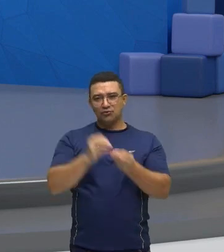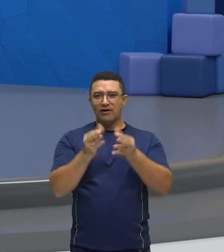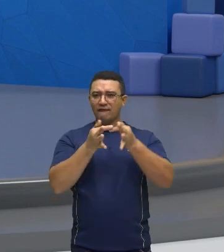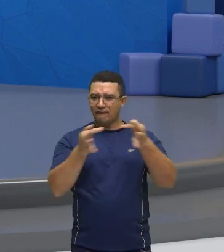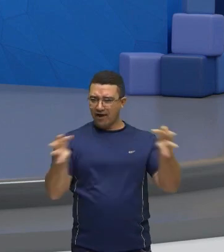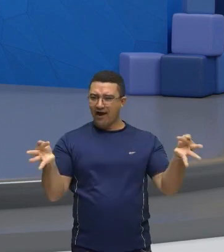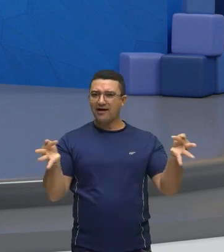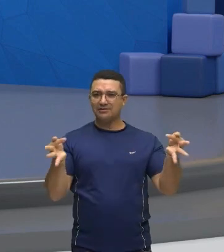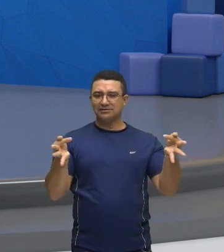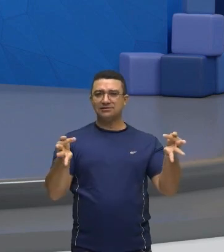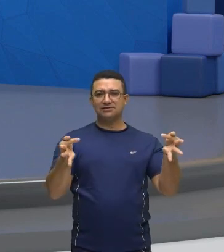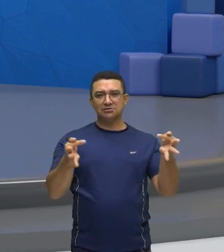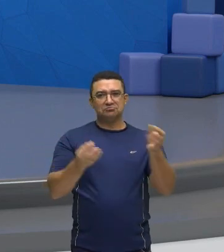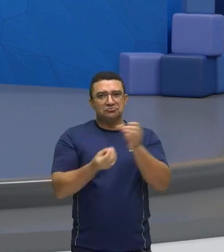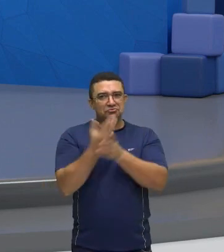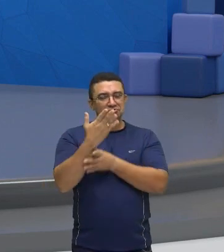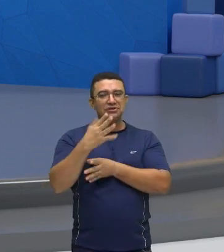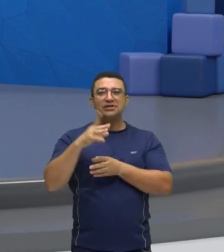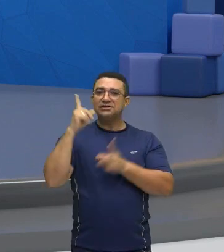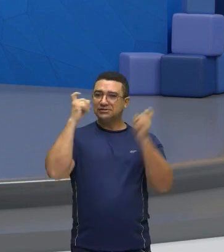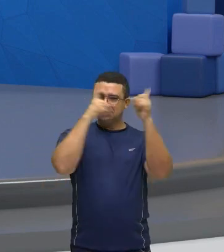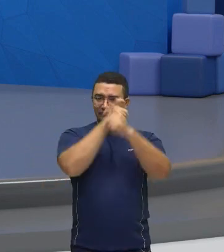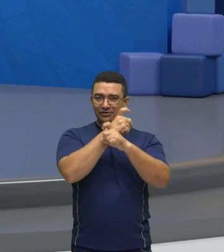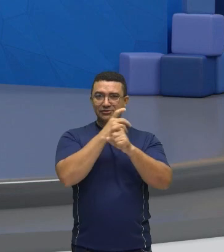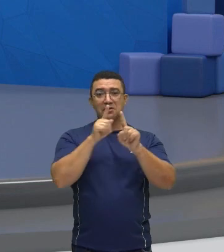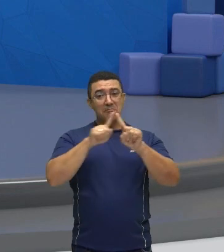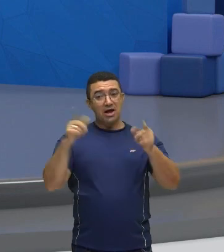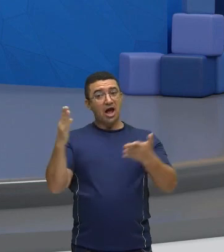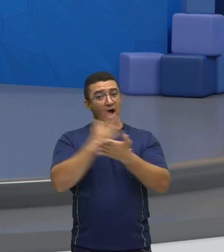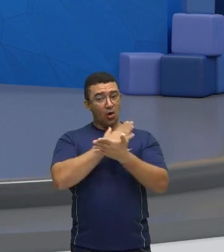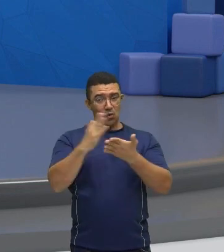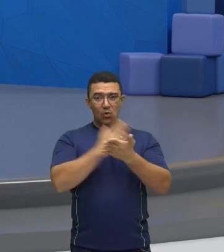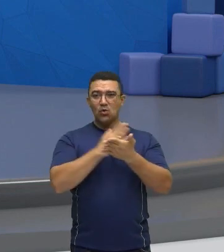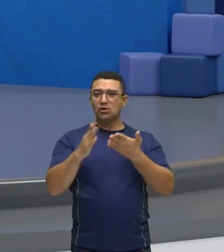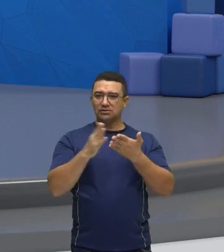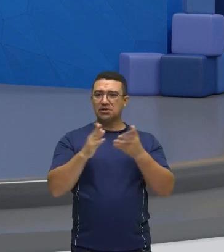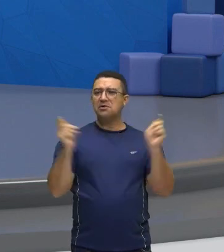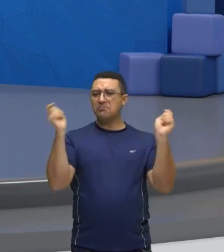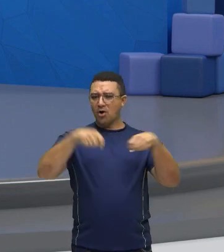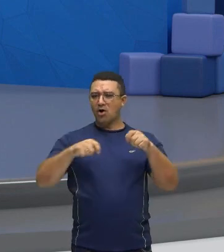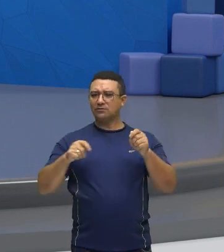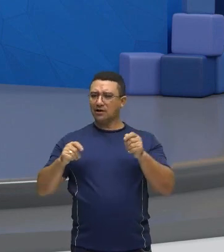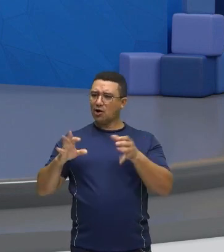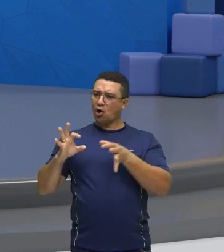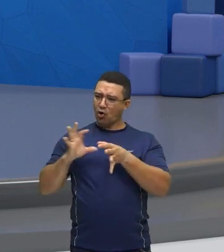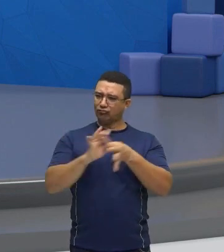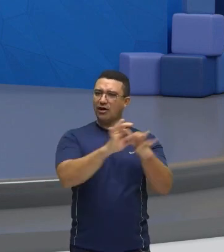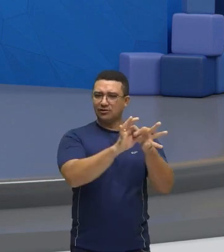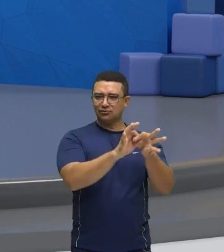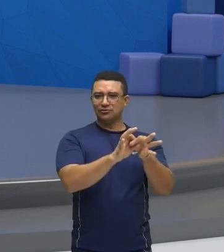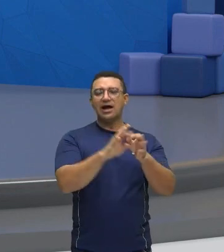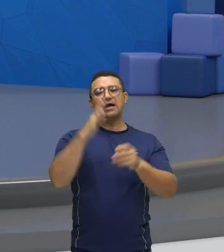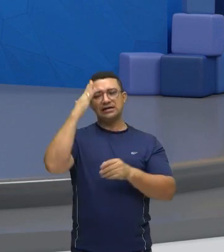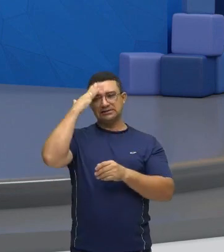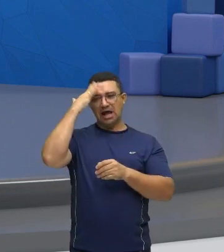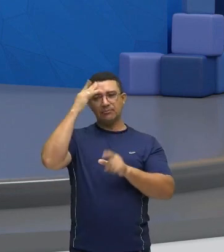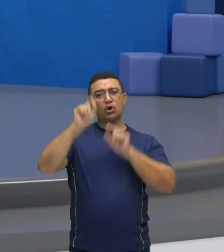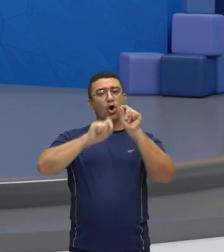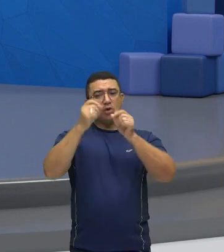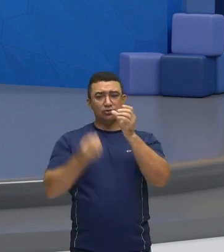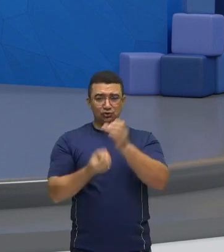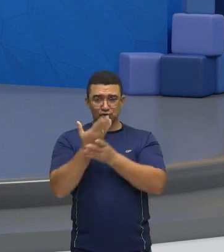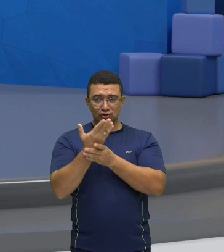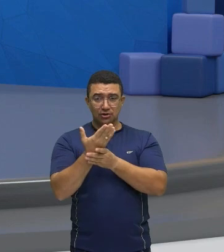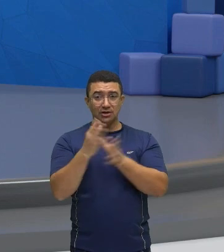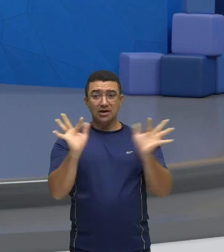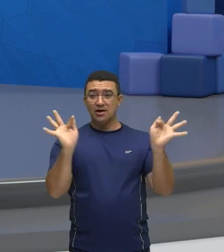alguns exemplos nos quais a gente pode tentar contextualizar a sua origem. E no geral, não é, a gente teve ali o nosso